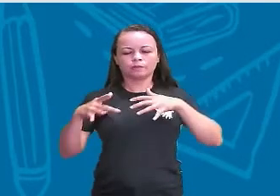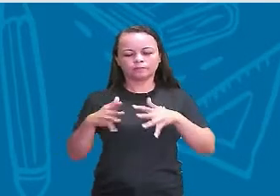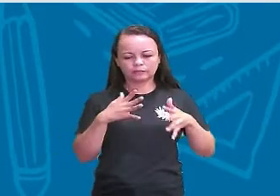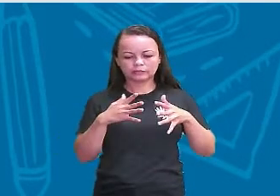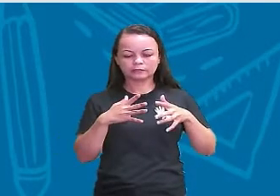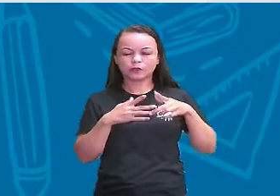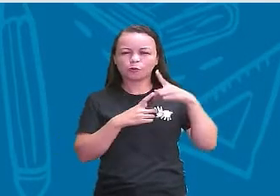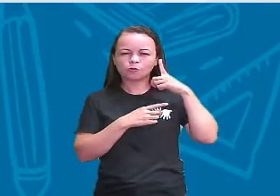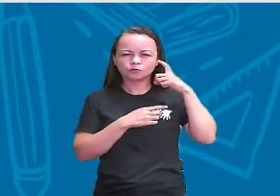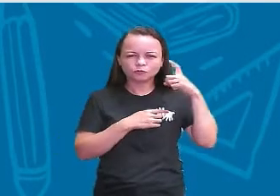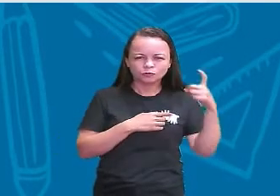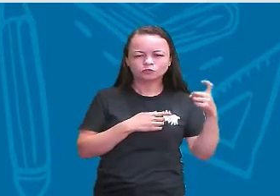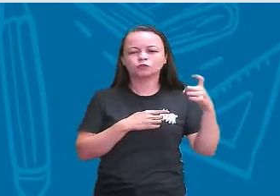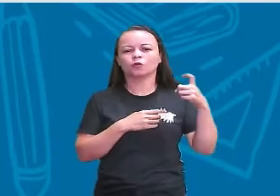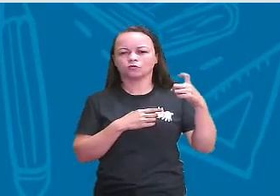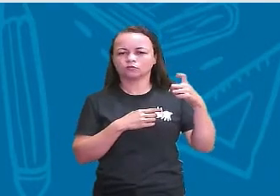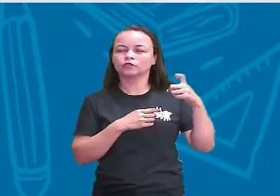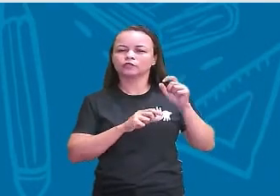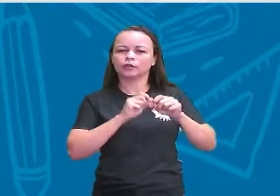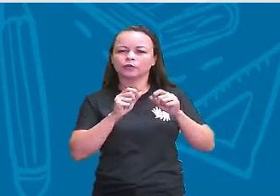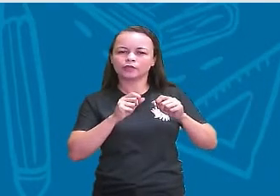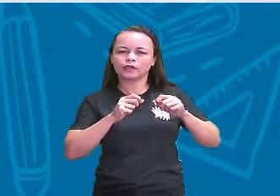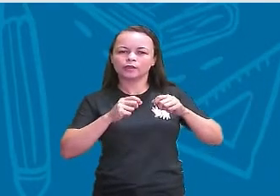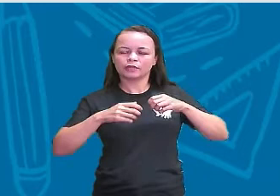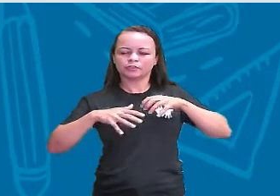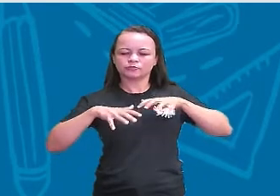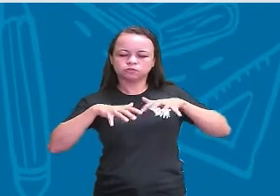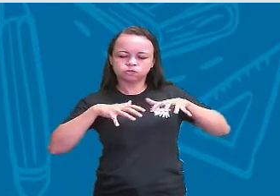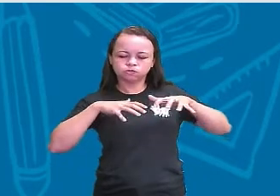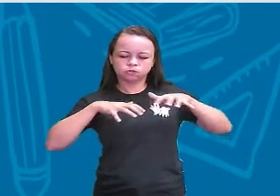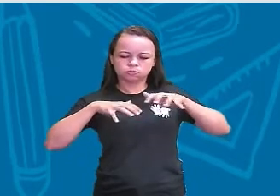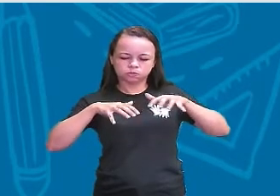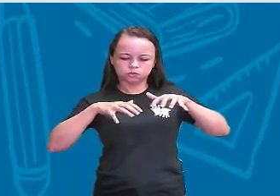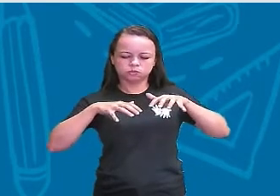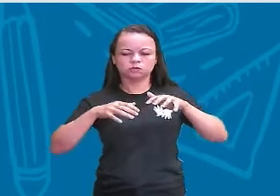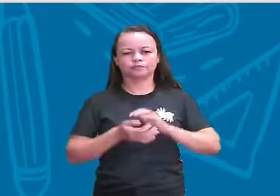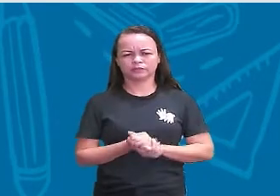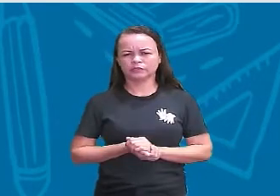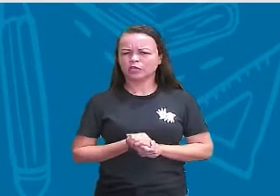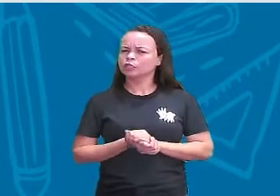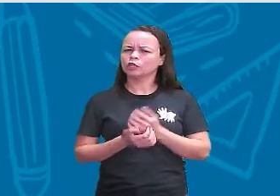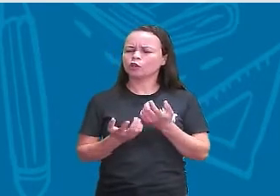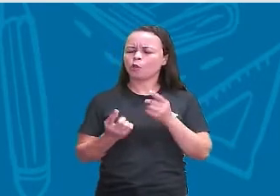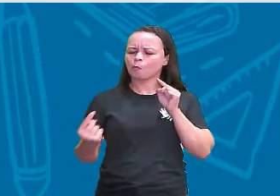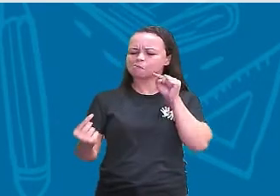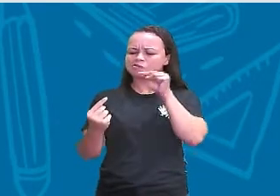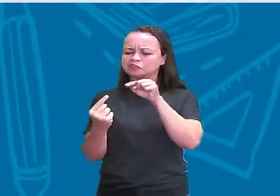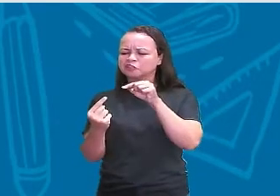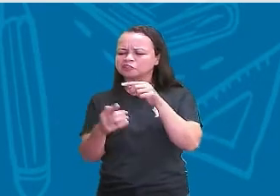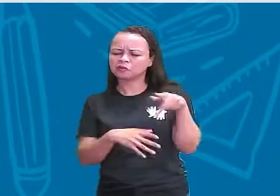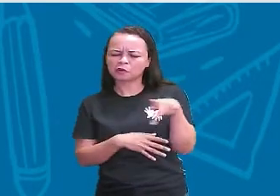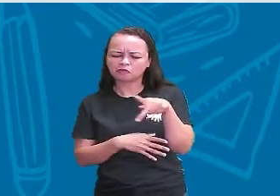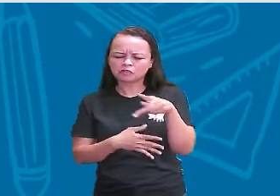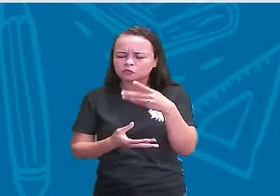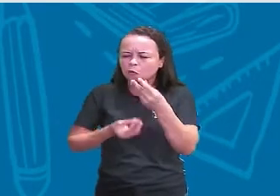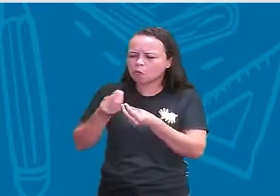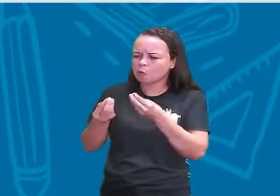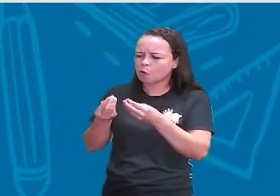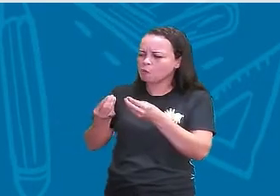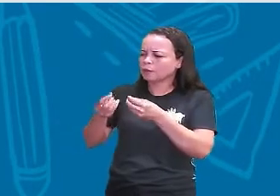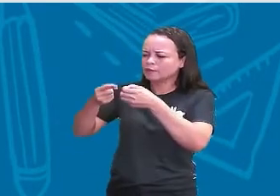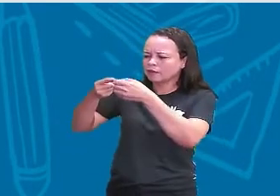ele emite vibrações. E de forma bem objetiva, professor, como era que eu poderia classificar o